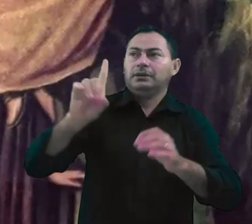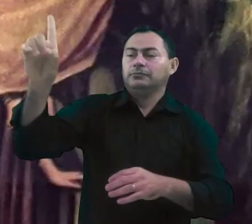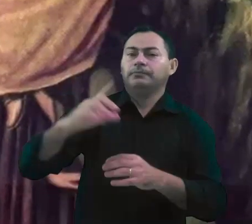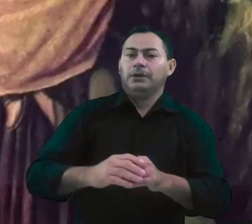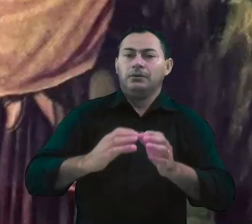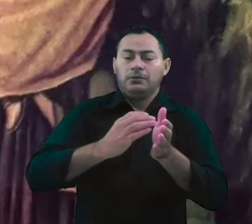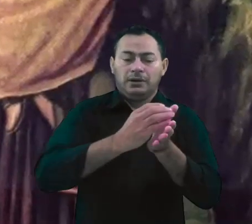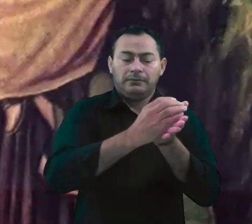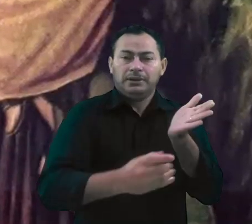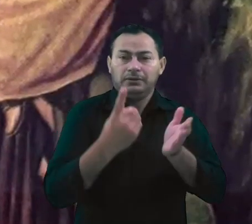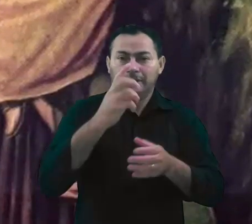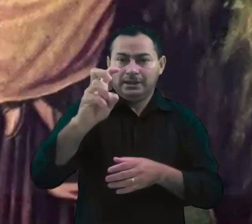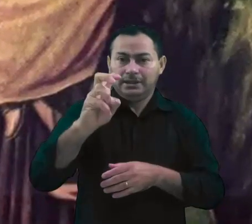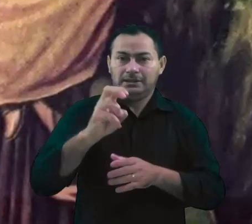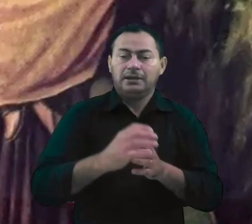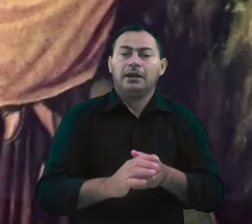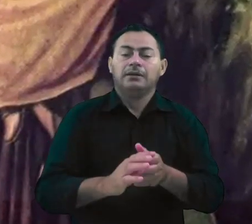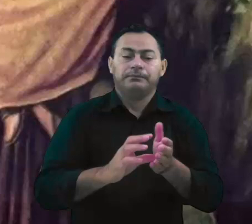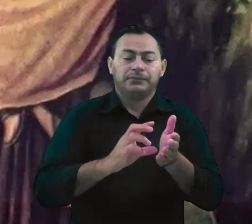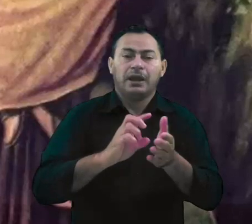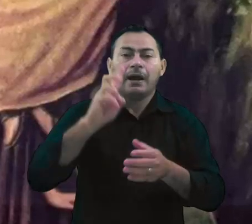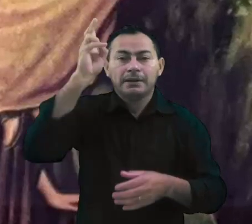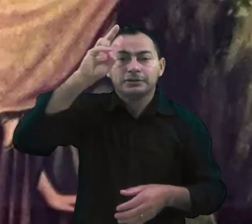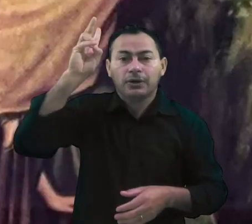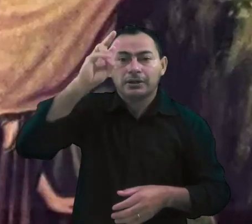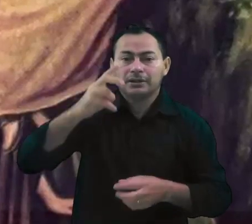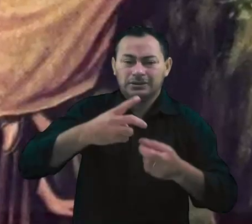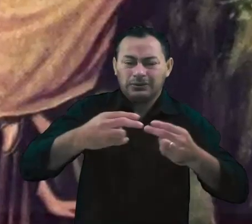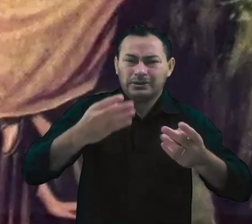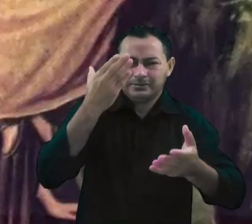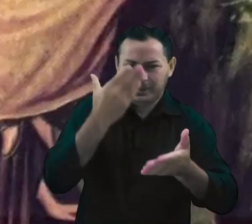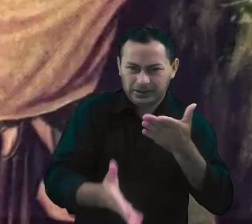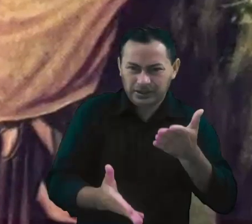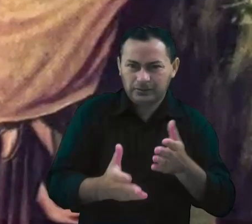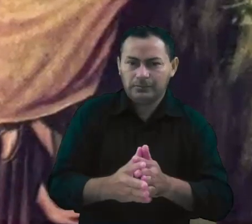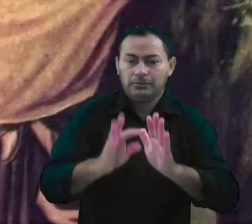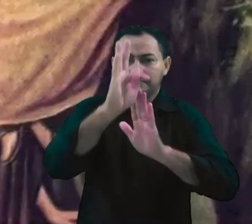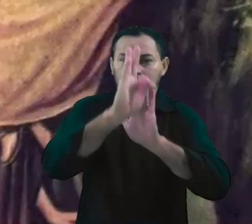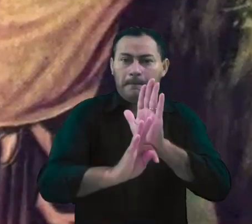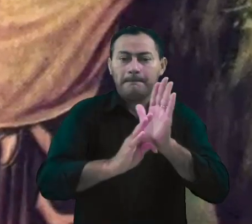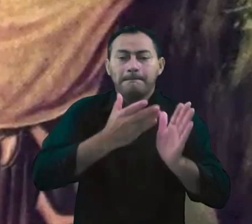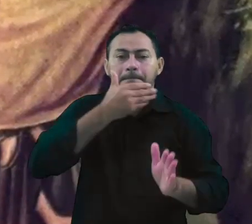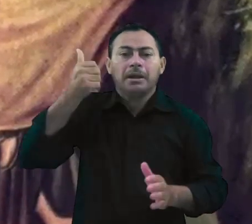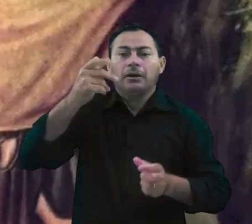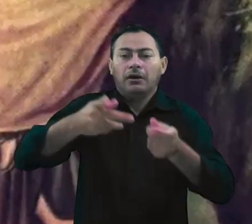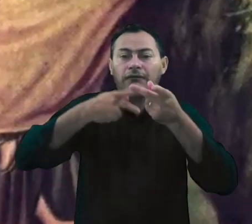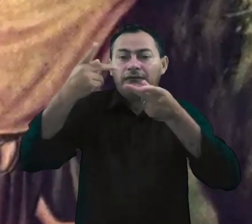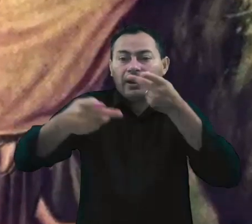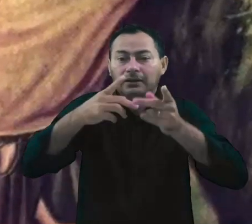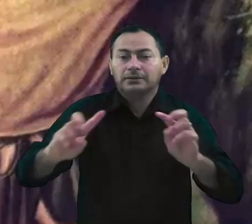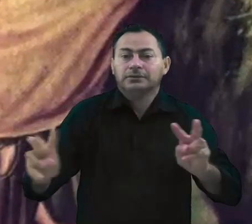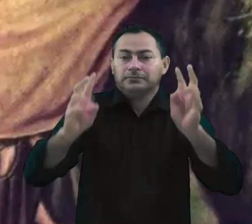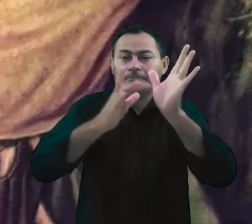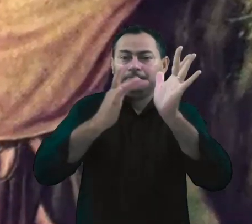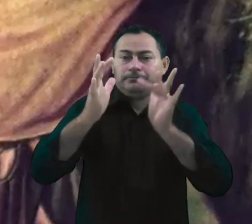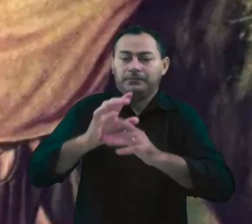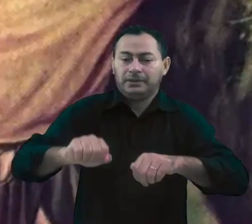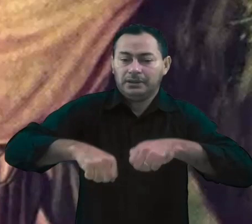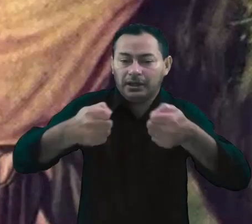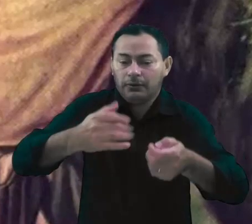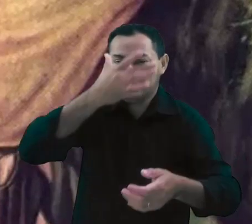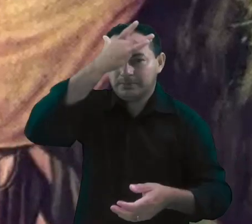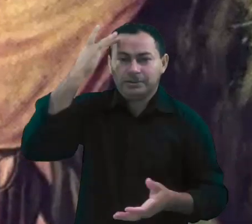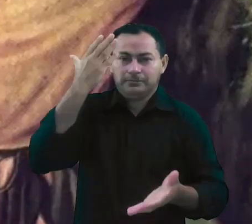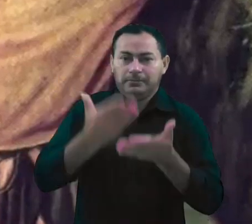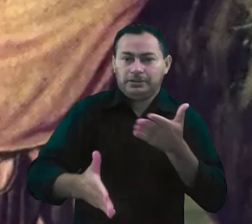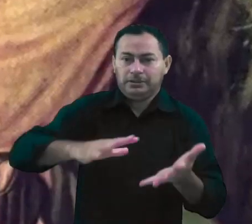que o texto do capítulo 15 de Lucas, a parábola das coisas perdidas, seja realmente o texto que melhor fala sobre o valor que Jesus deu